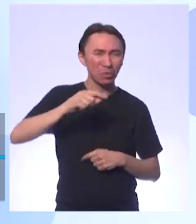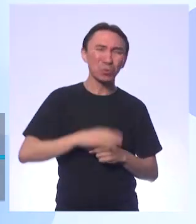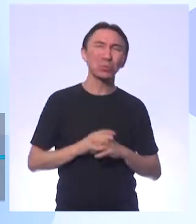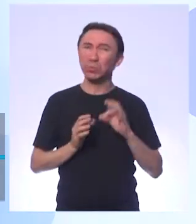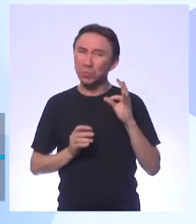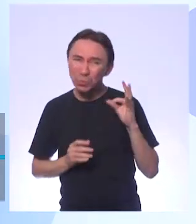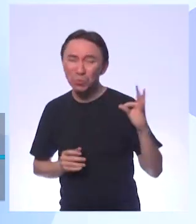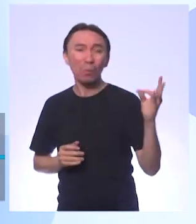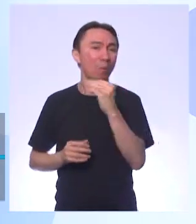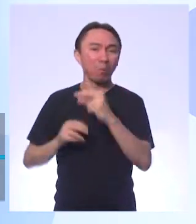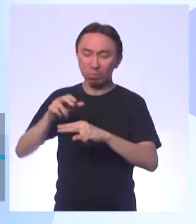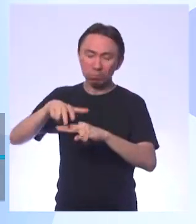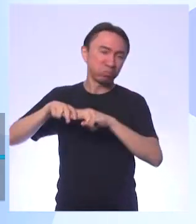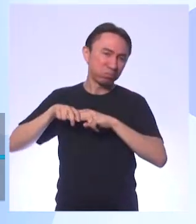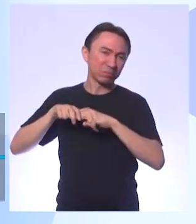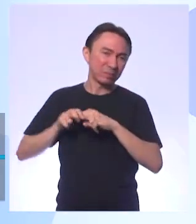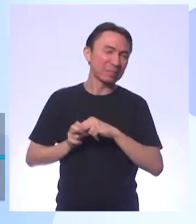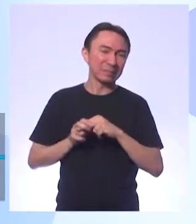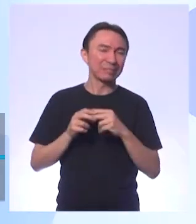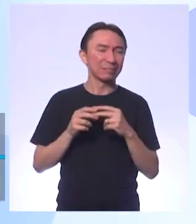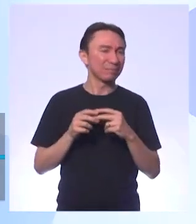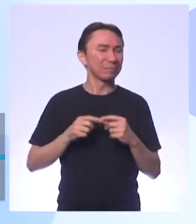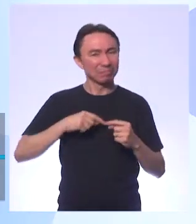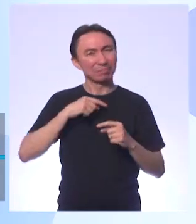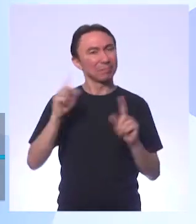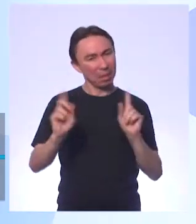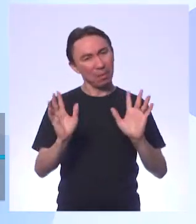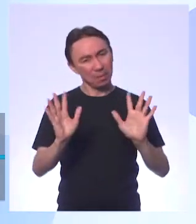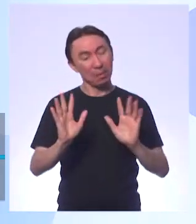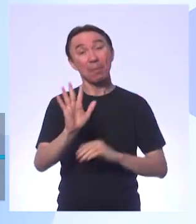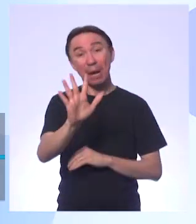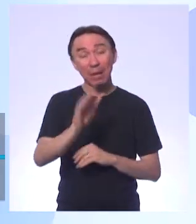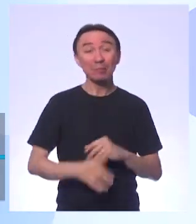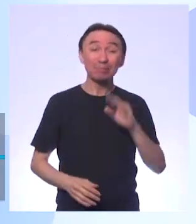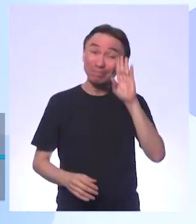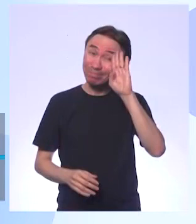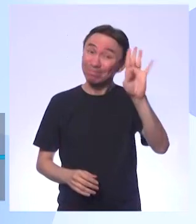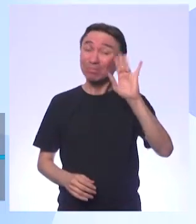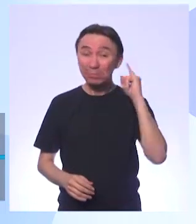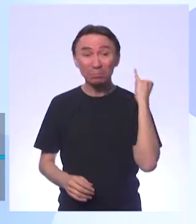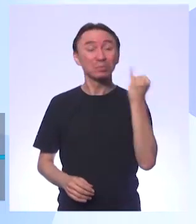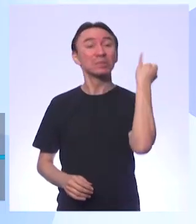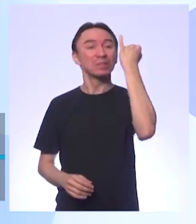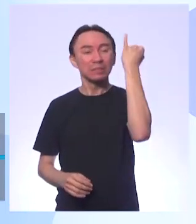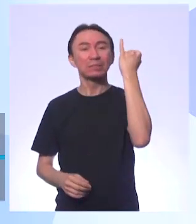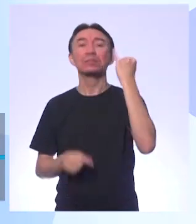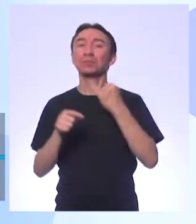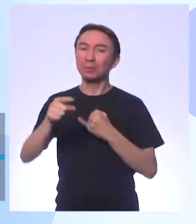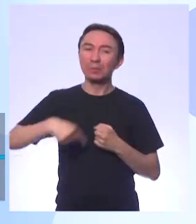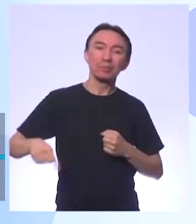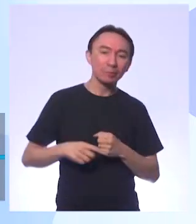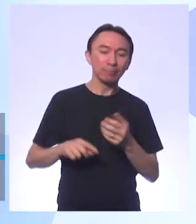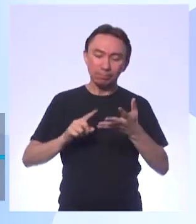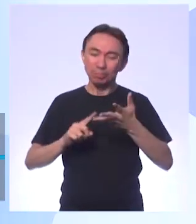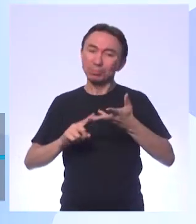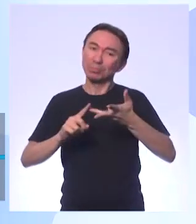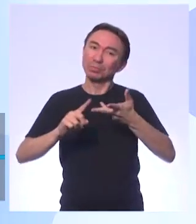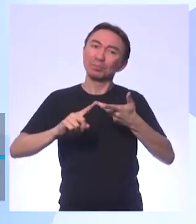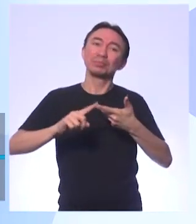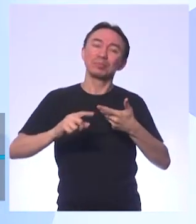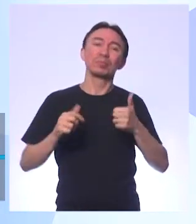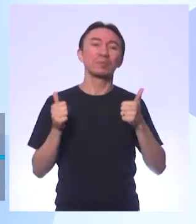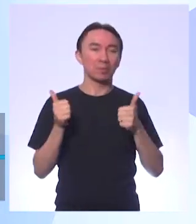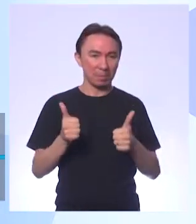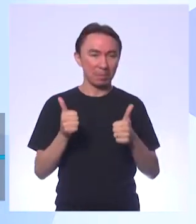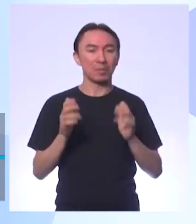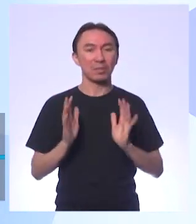todos os motivos, mas os mais abrangentes, aqueles mais importantes, nós conseguimos. Então, nós falamos assim, olha só, a Inglaterra